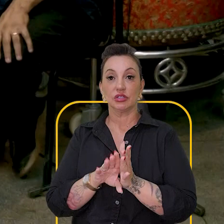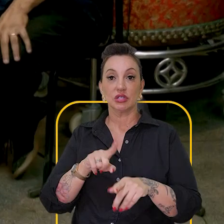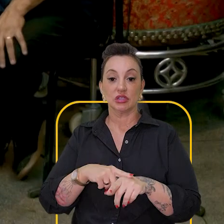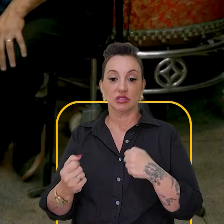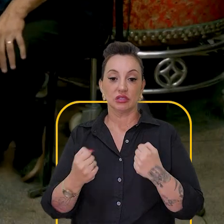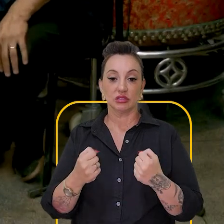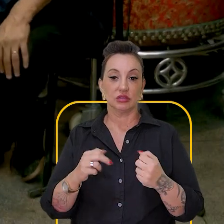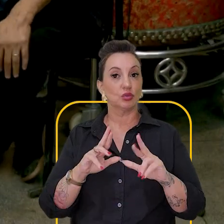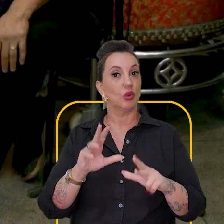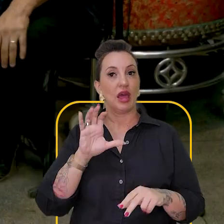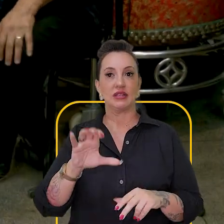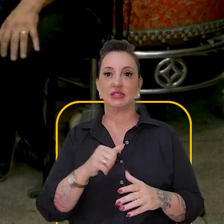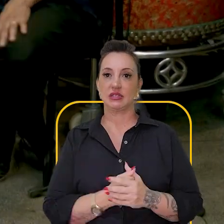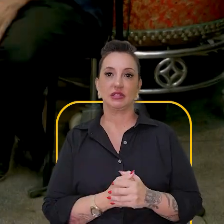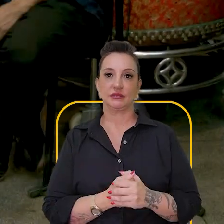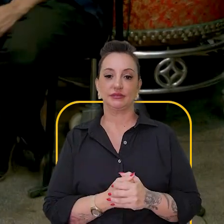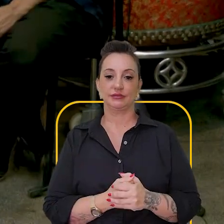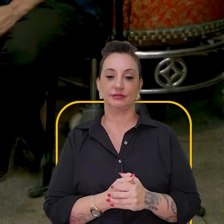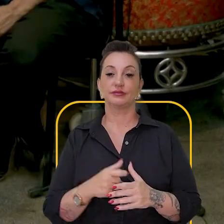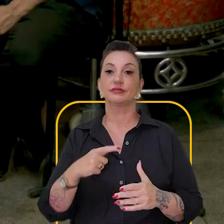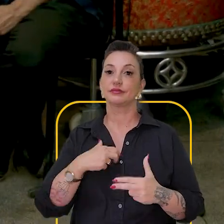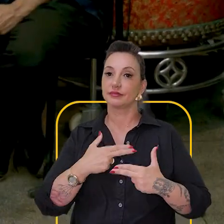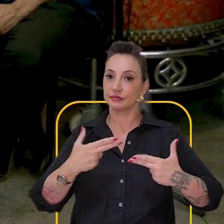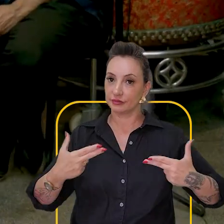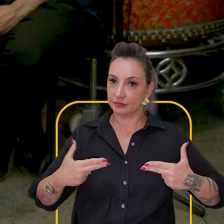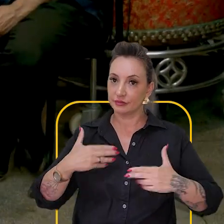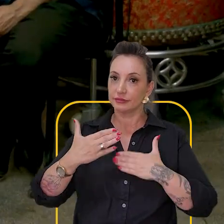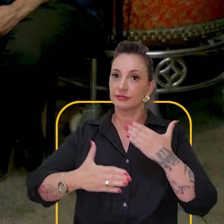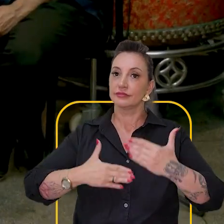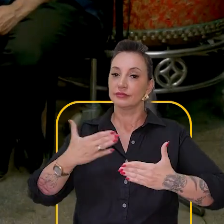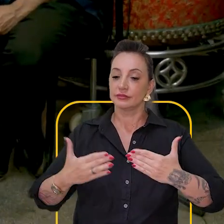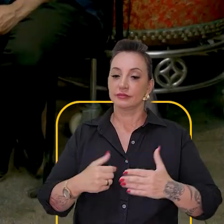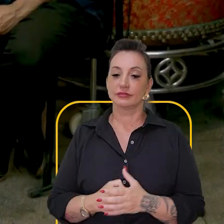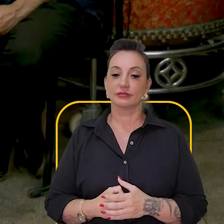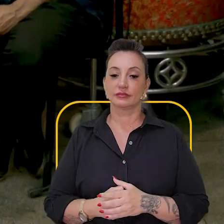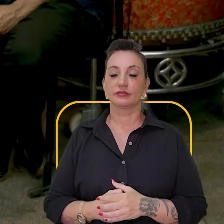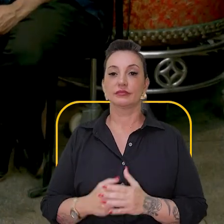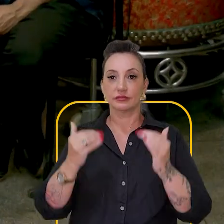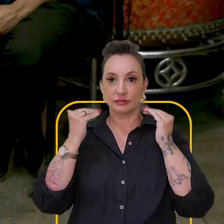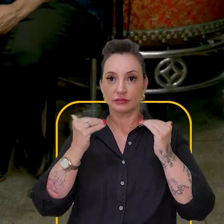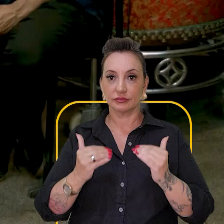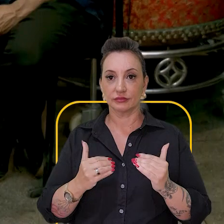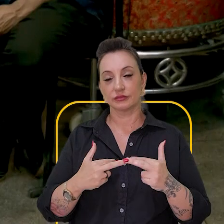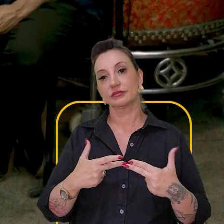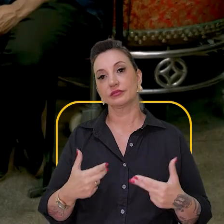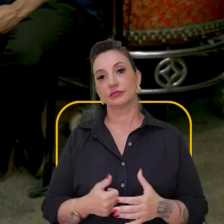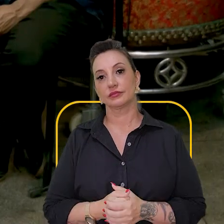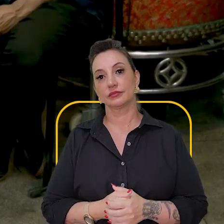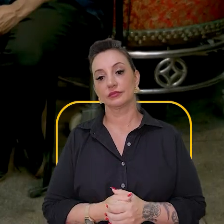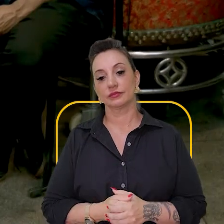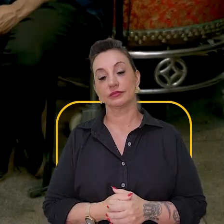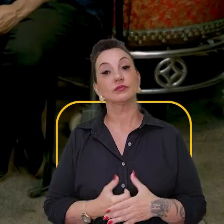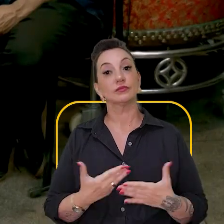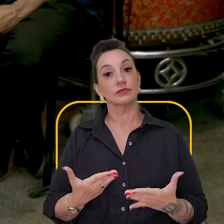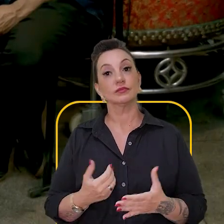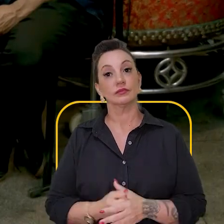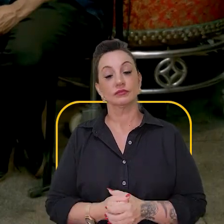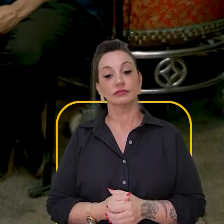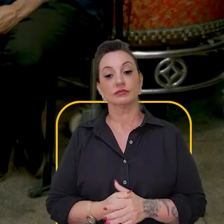chega na academia não é assim existe toda uma disciplina todo um ritual então